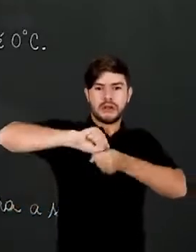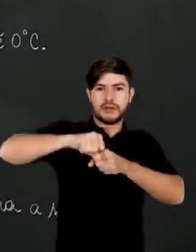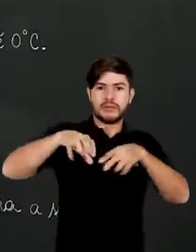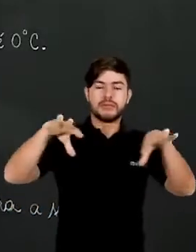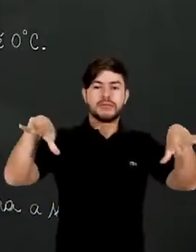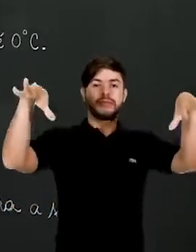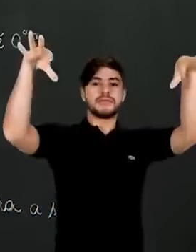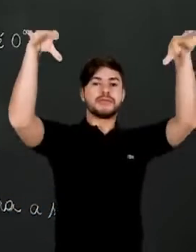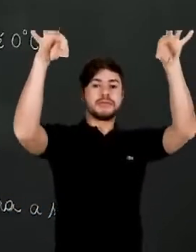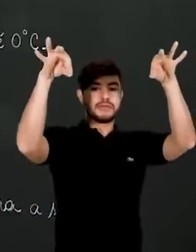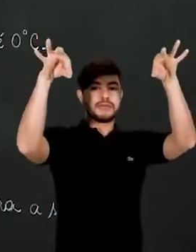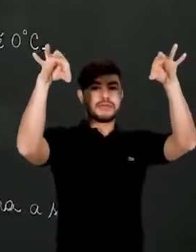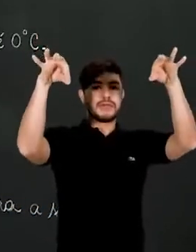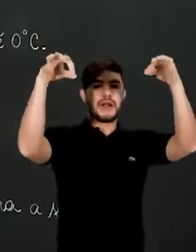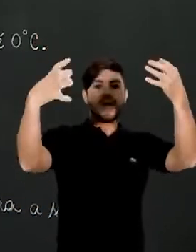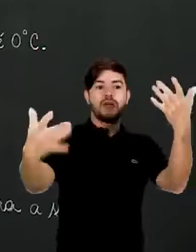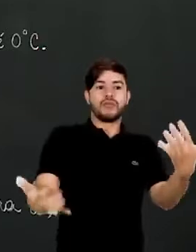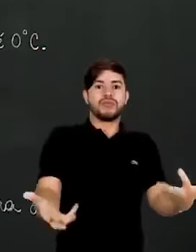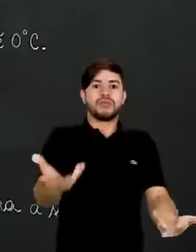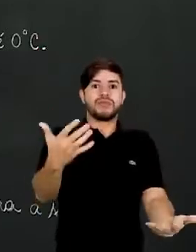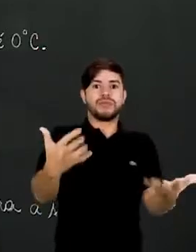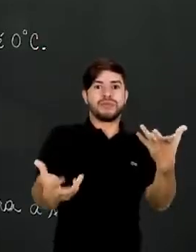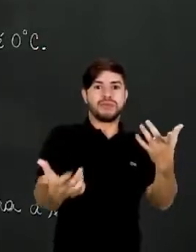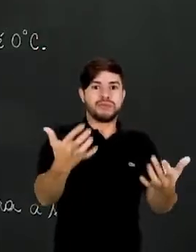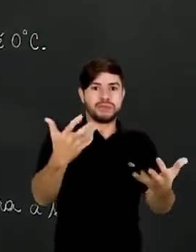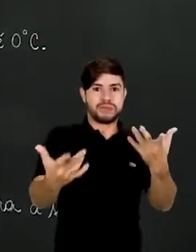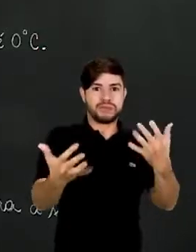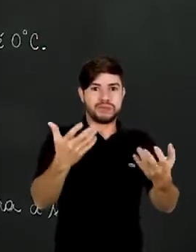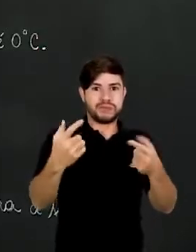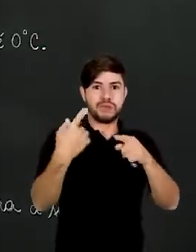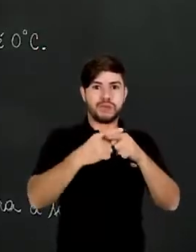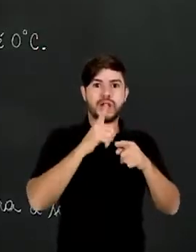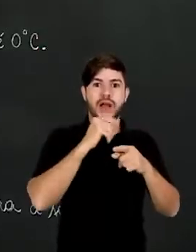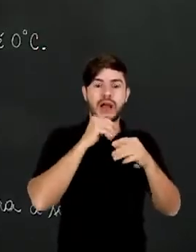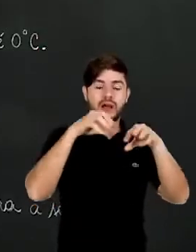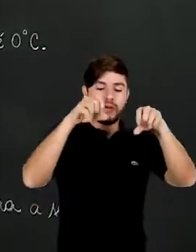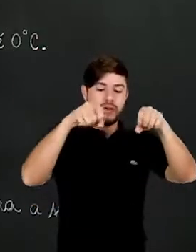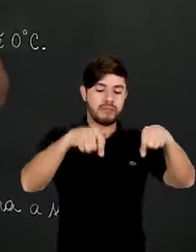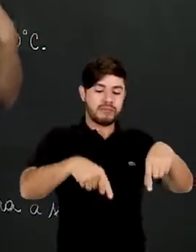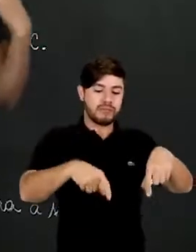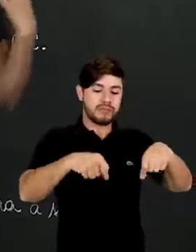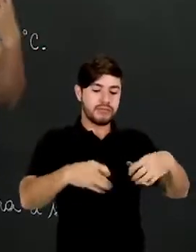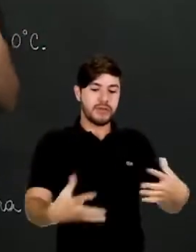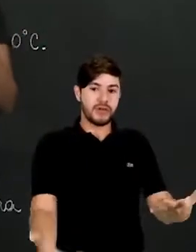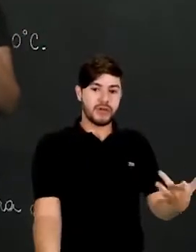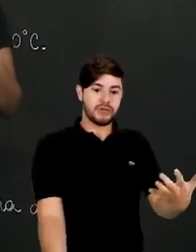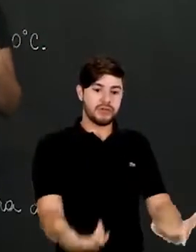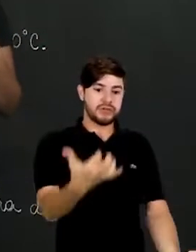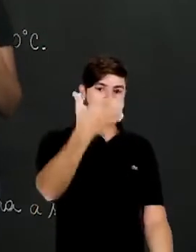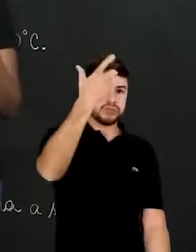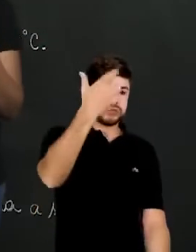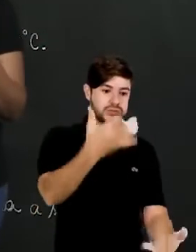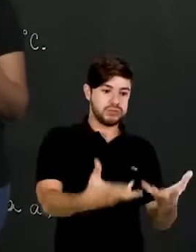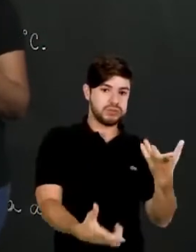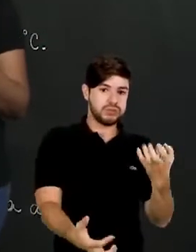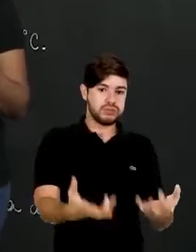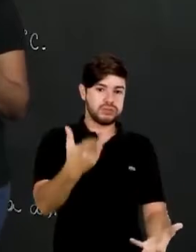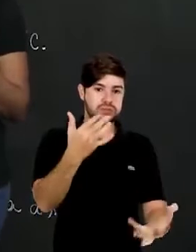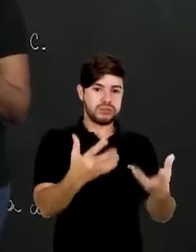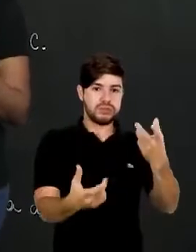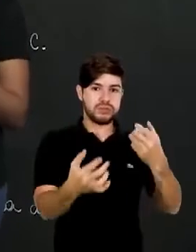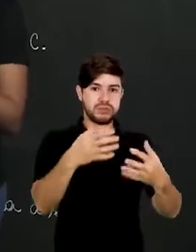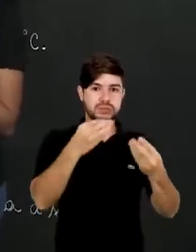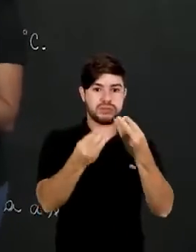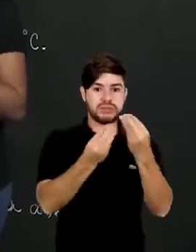promovendo aí uma evaporação. É algo lento. Essa água ela vai recebendo o calor do ambiente, vai se desprendendo,